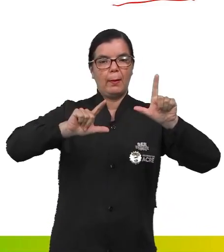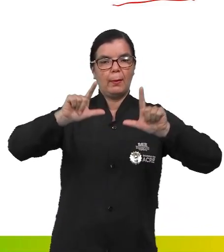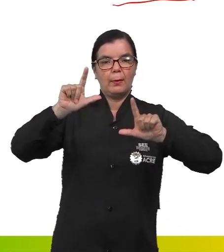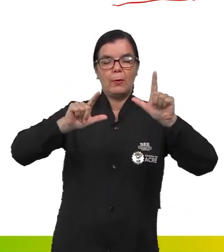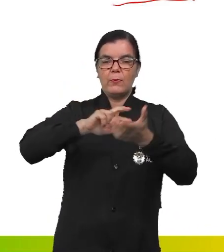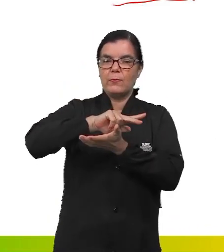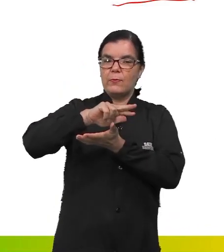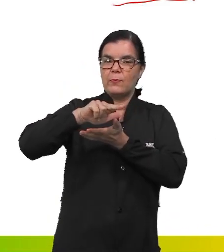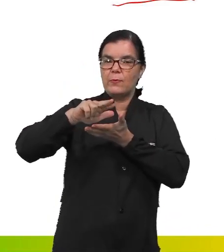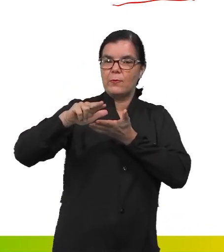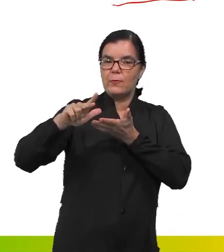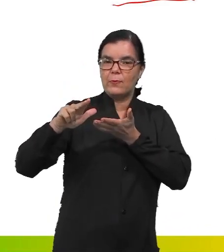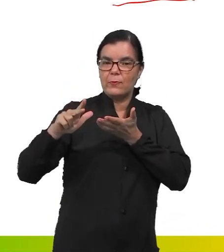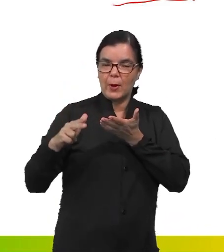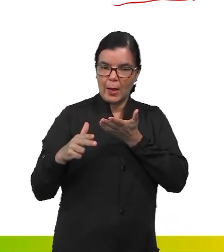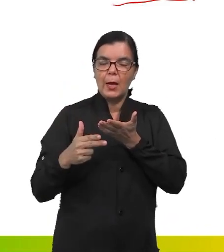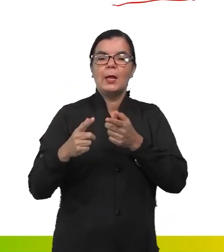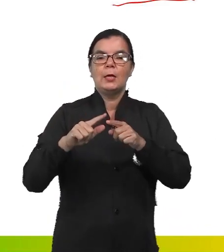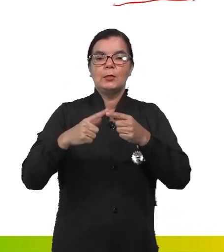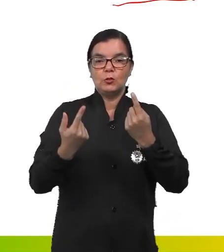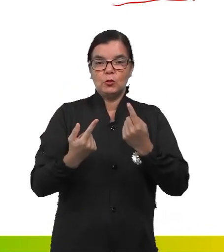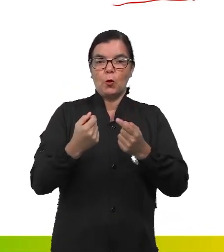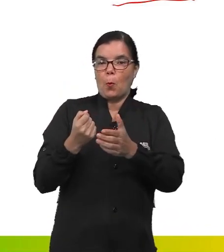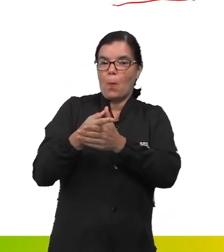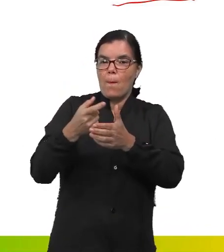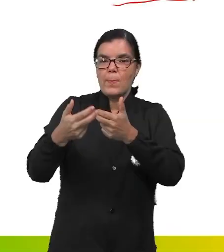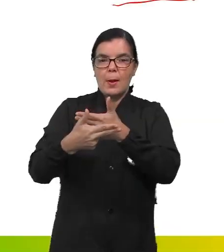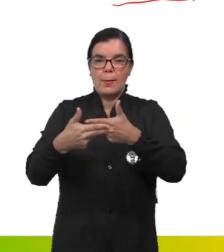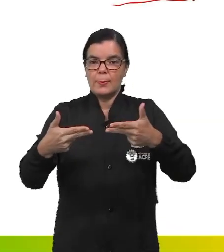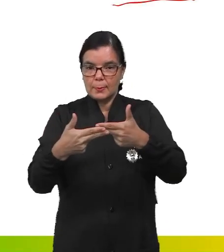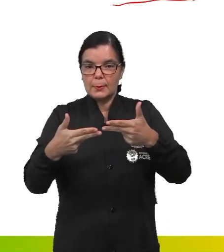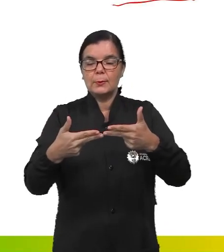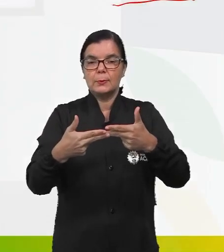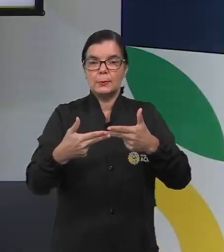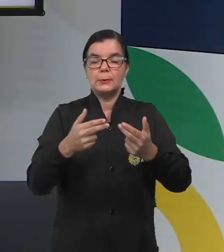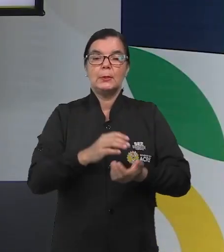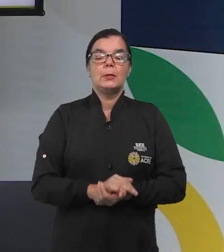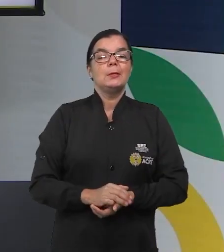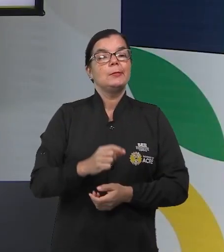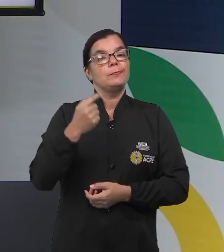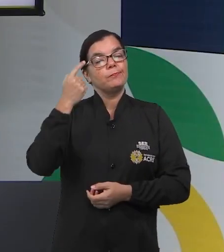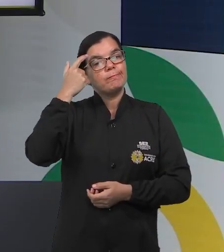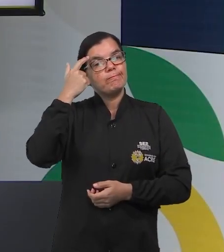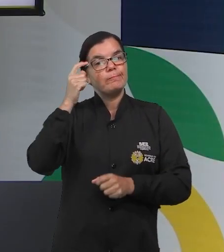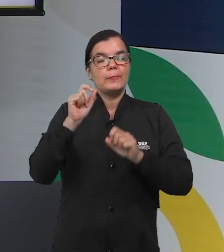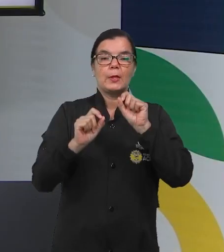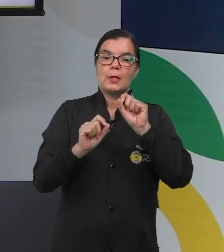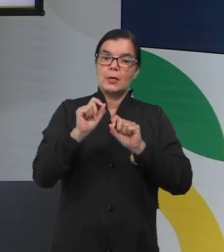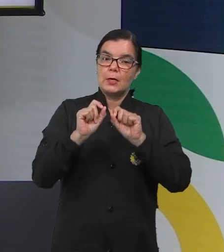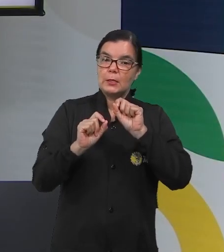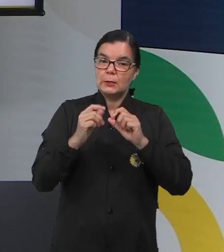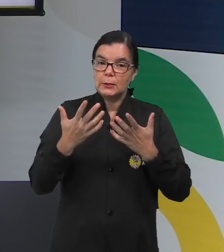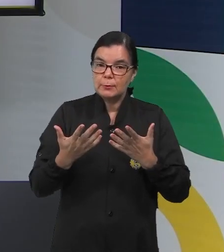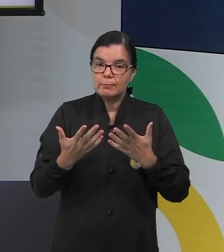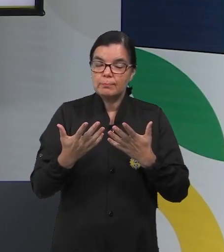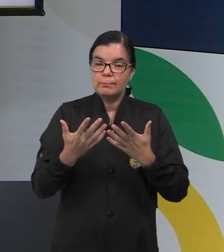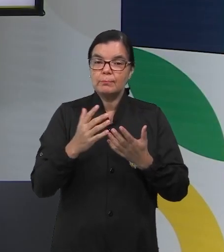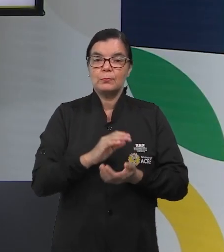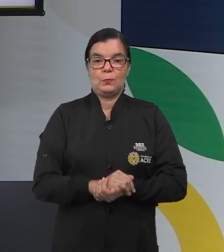por diversos tipos de propagandas, tá? E isso nos leva, muitas vezes, a ser o